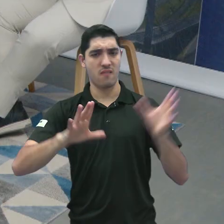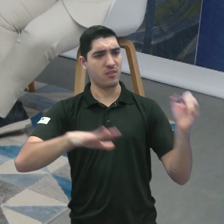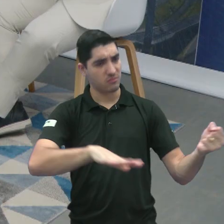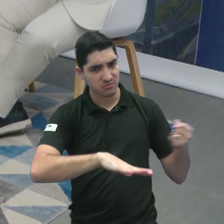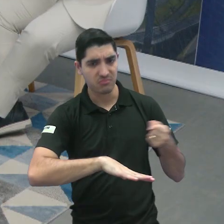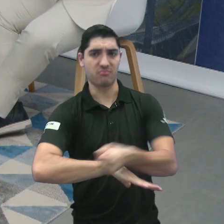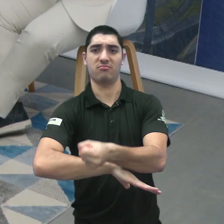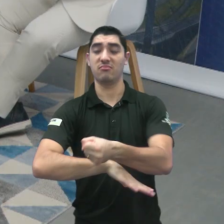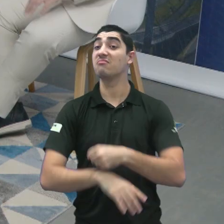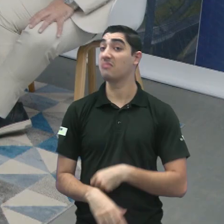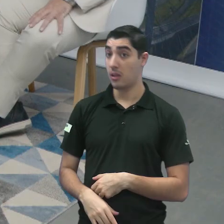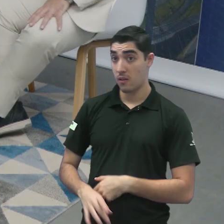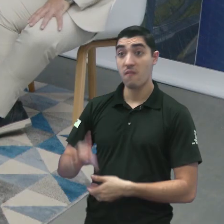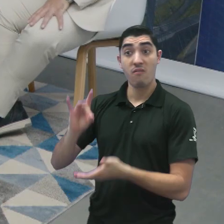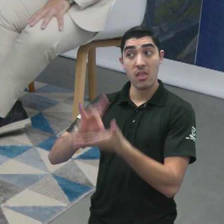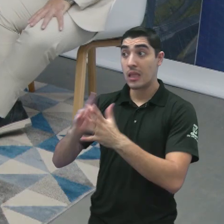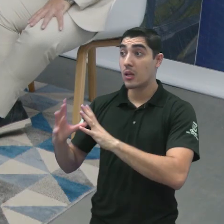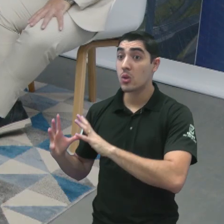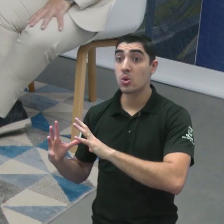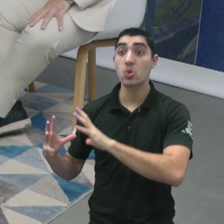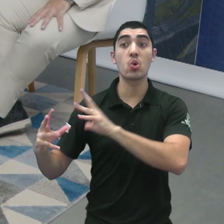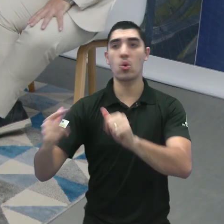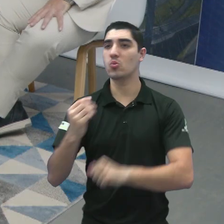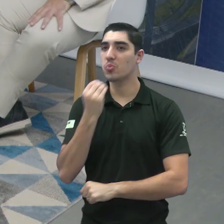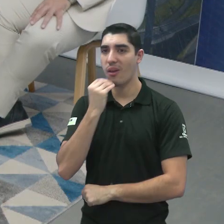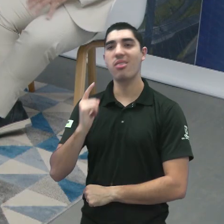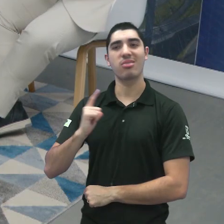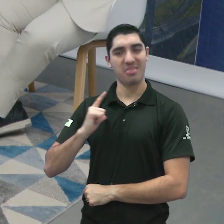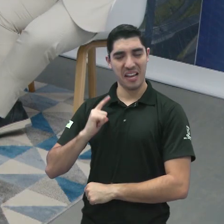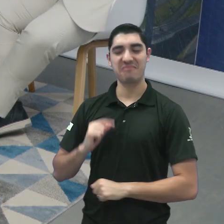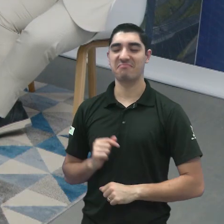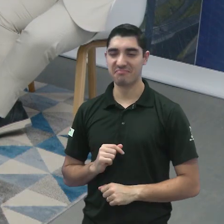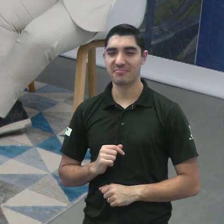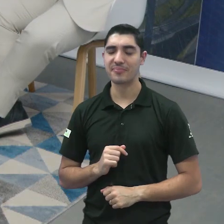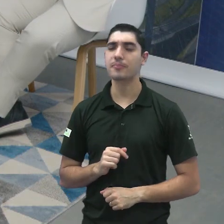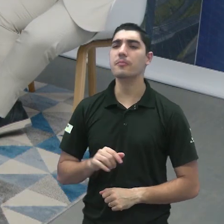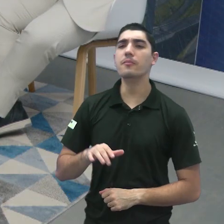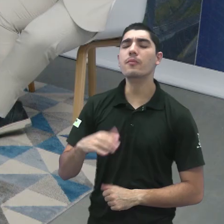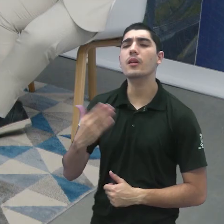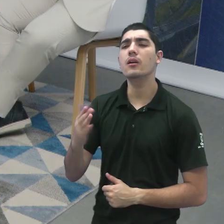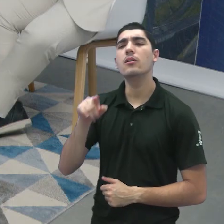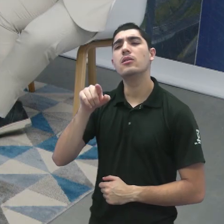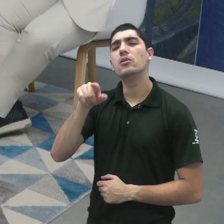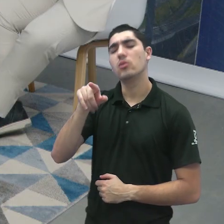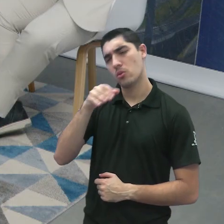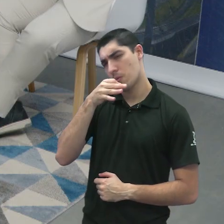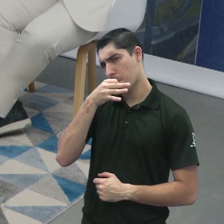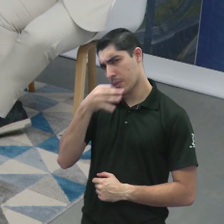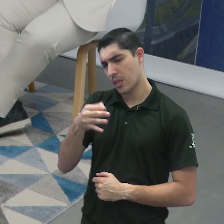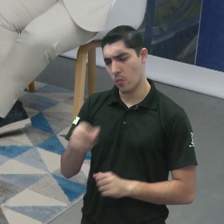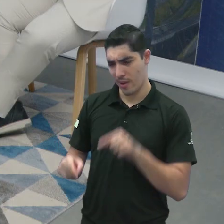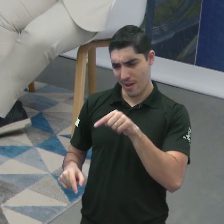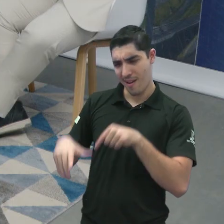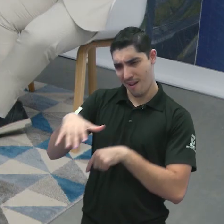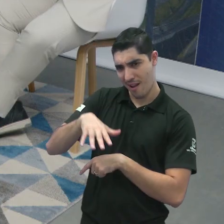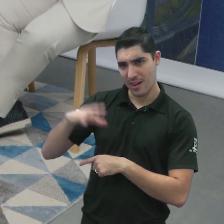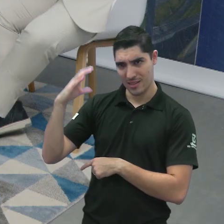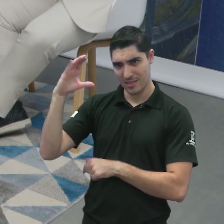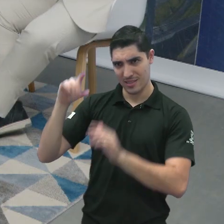e precisa ir se aprimorando, né? Poliana, a ciência ainda, né, na sua opinião, é um